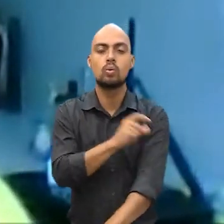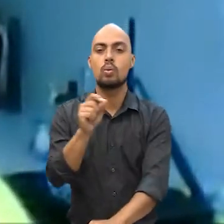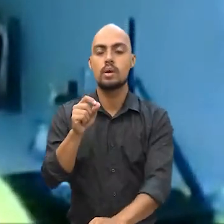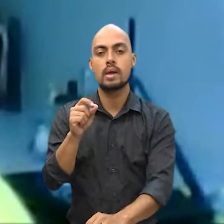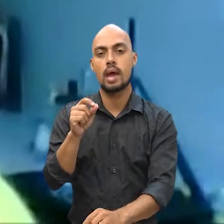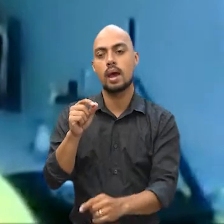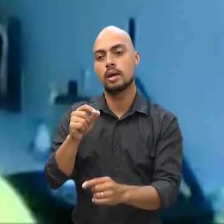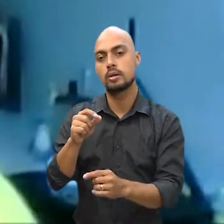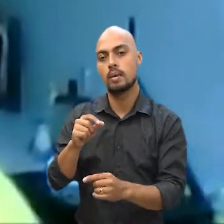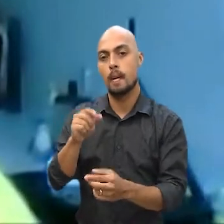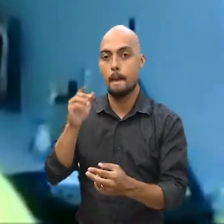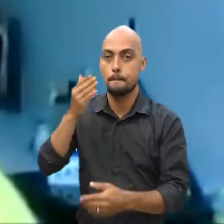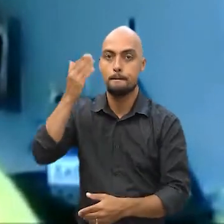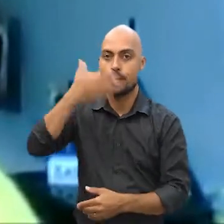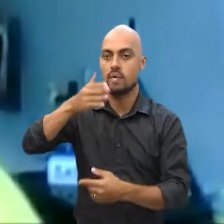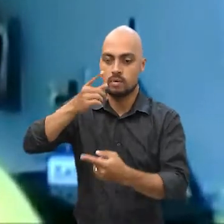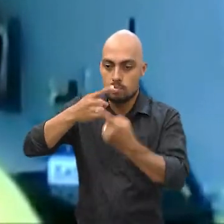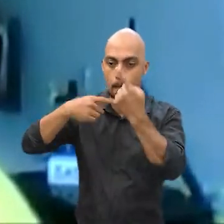bom aprendizado